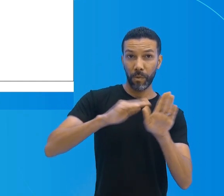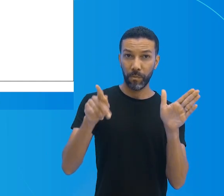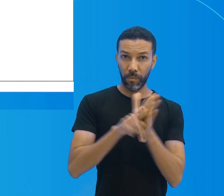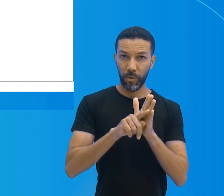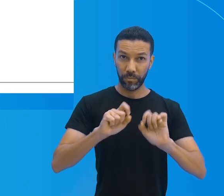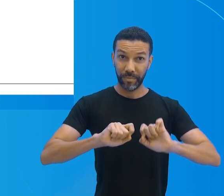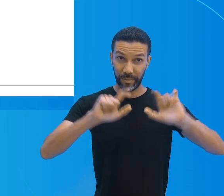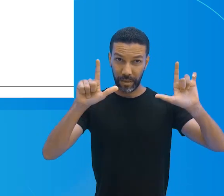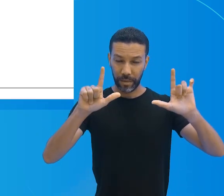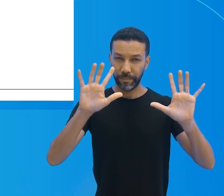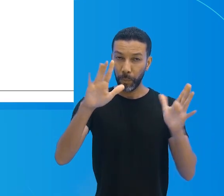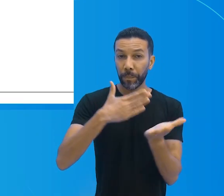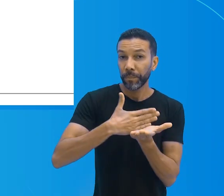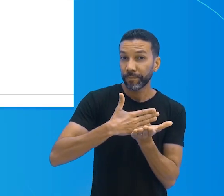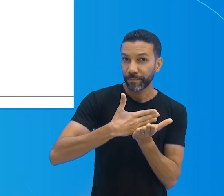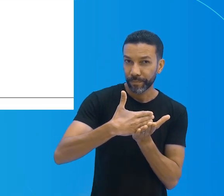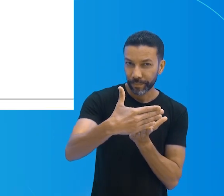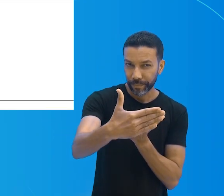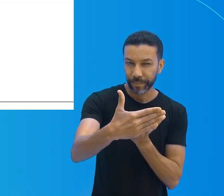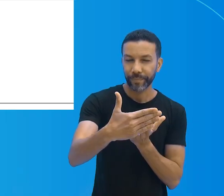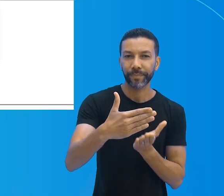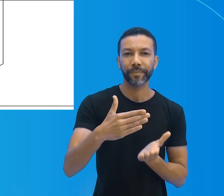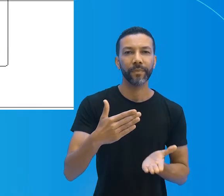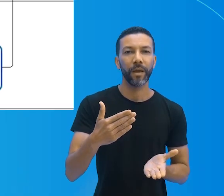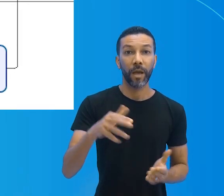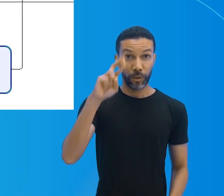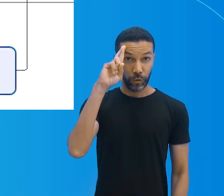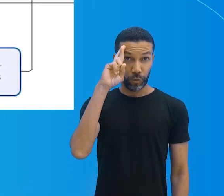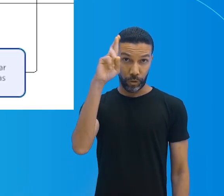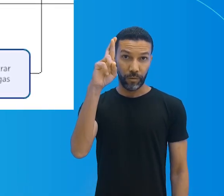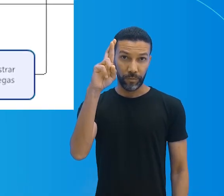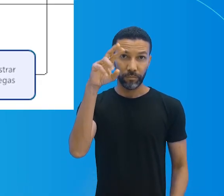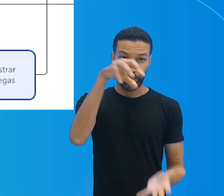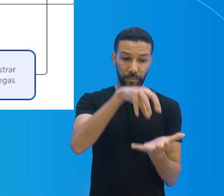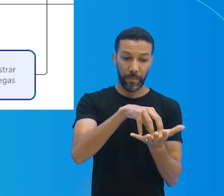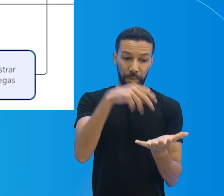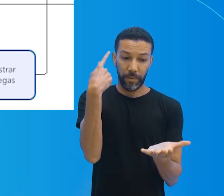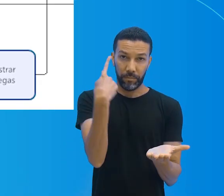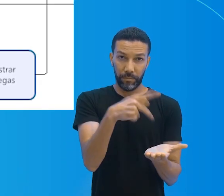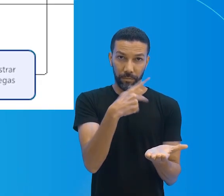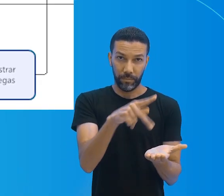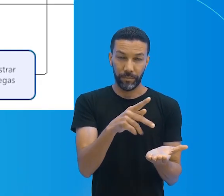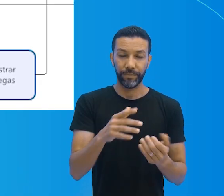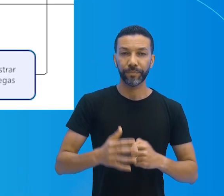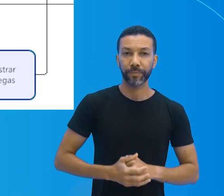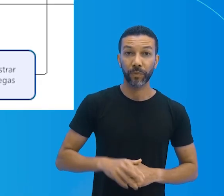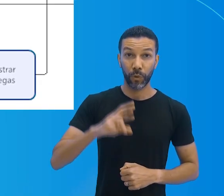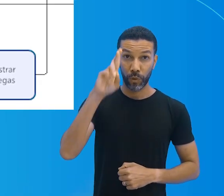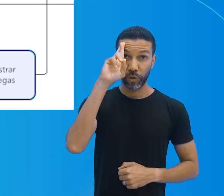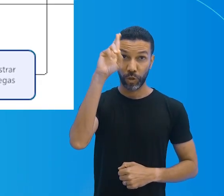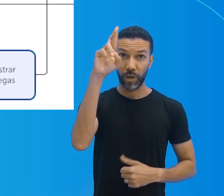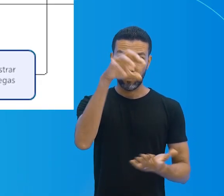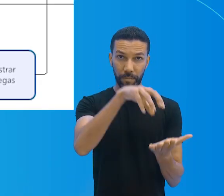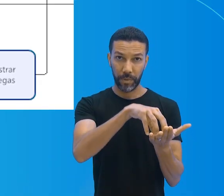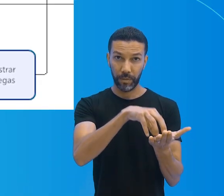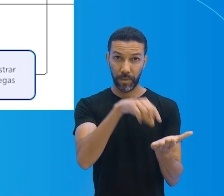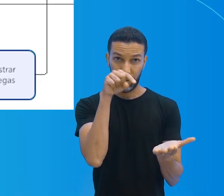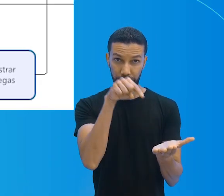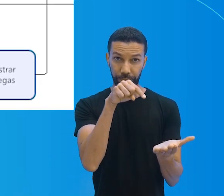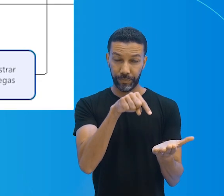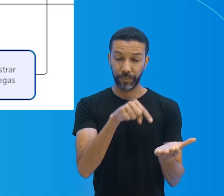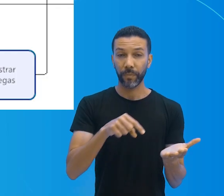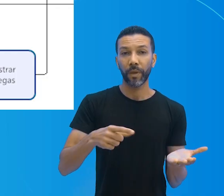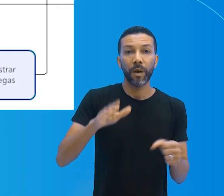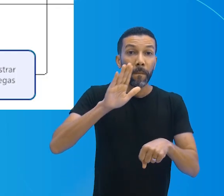daquelas telas. Tudo começa com a chefia imediata. A chefia imediata, no momento em